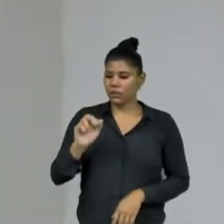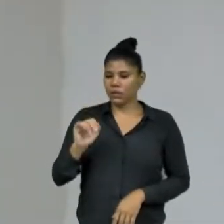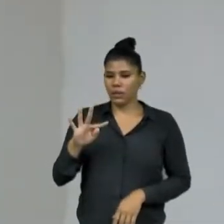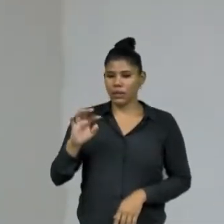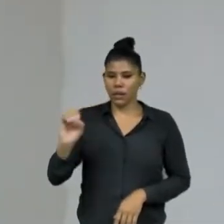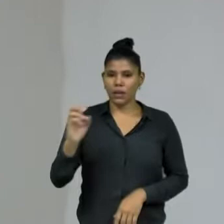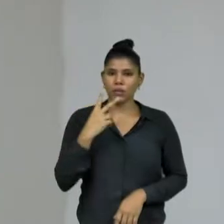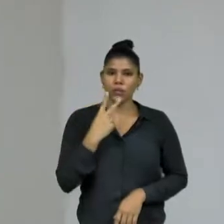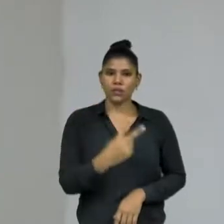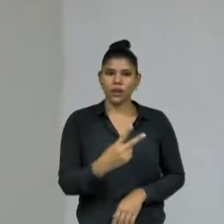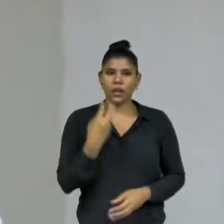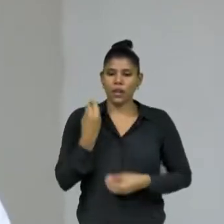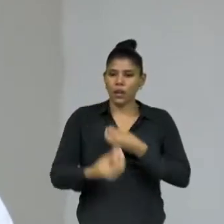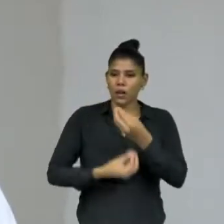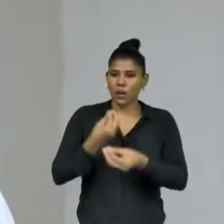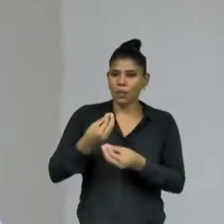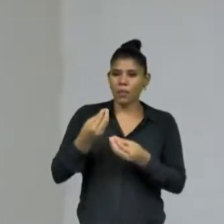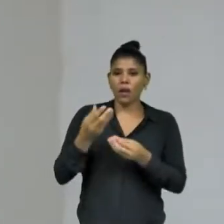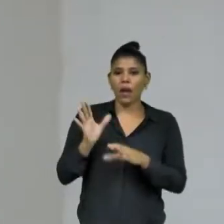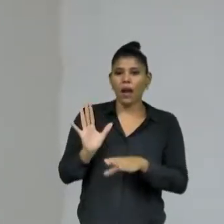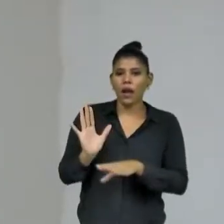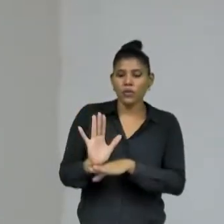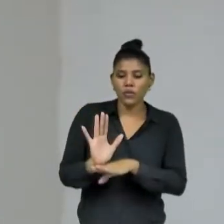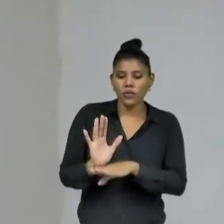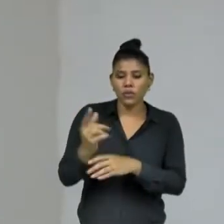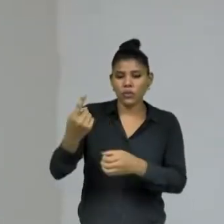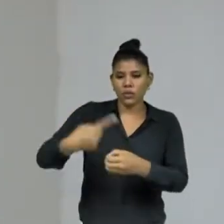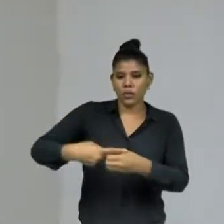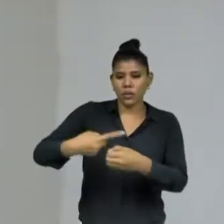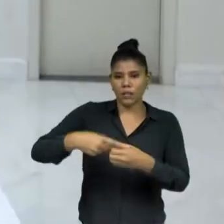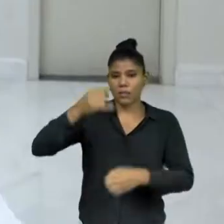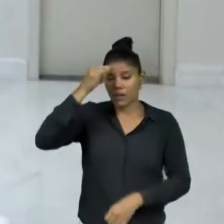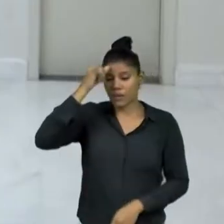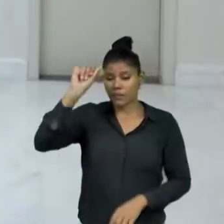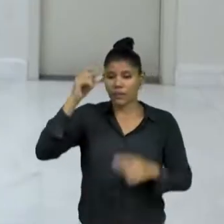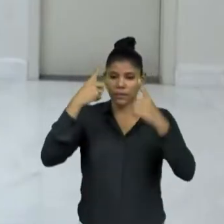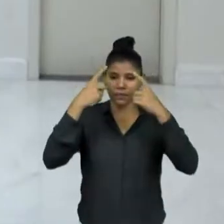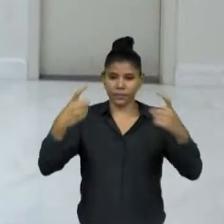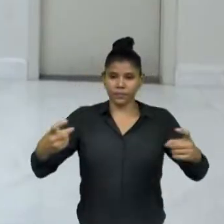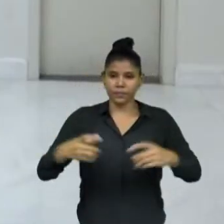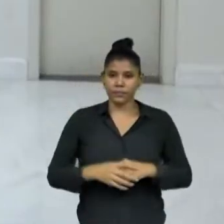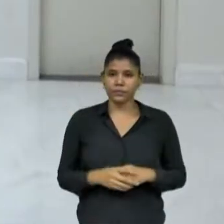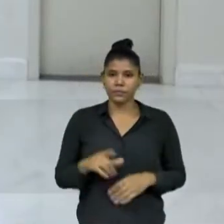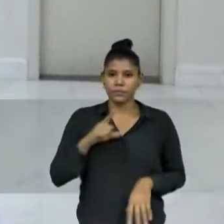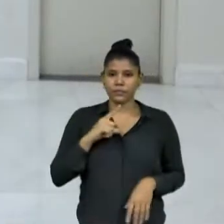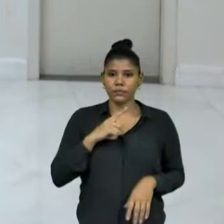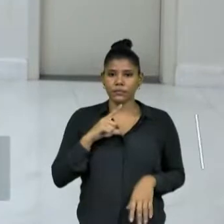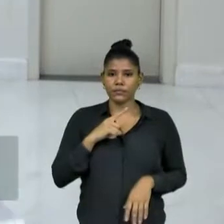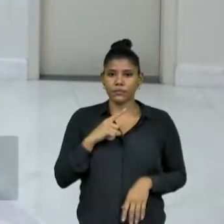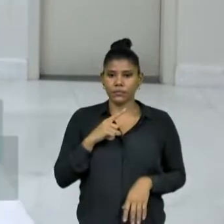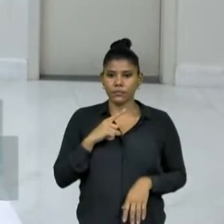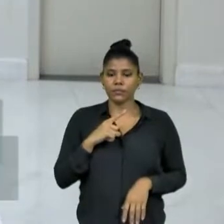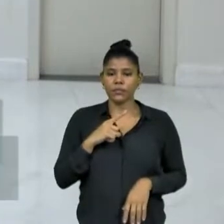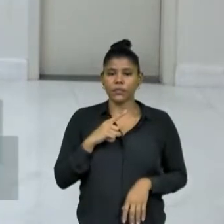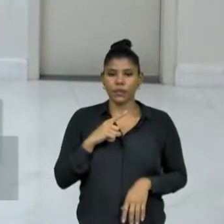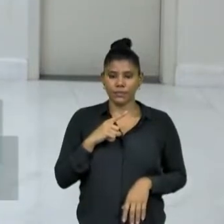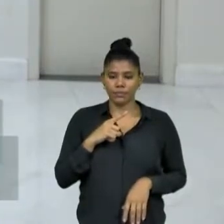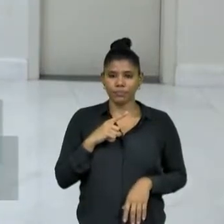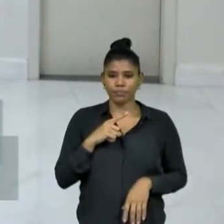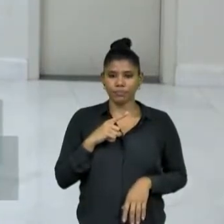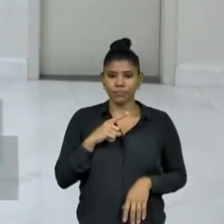as contribuições do município para a prevenção à violência. Temos ali, digamos, uma